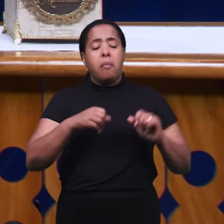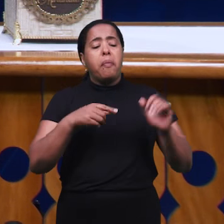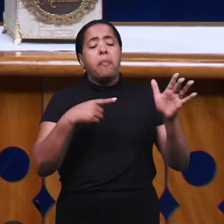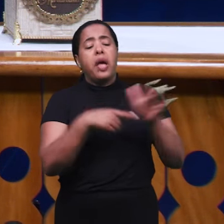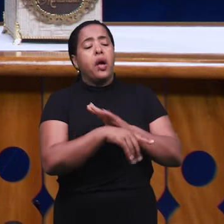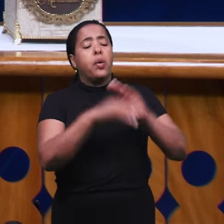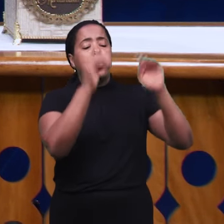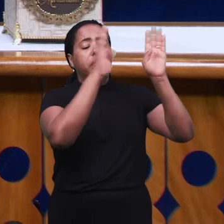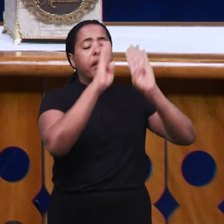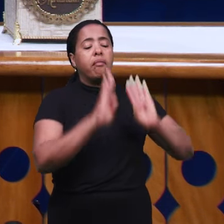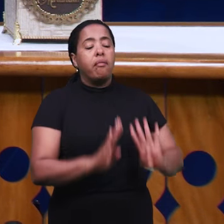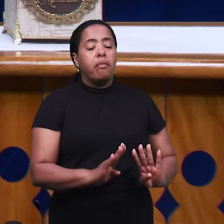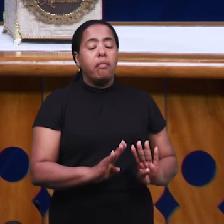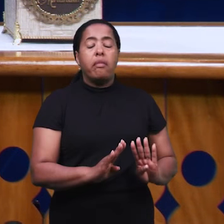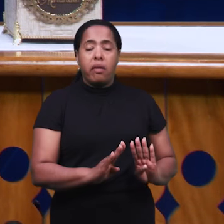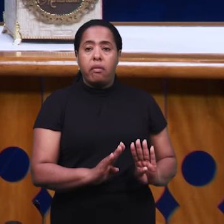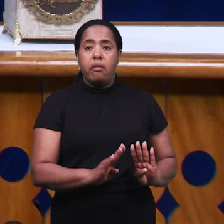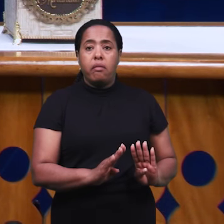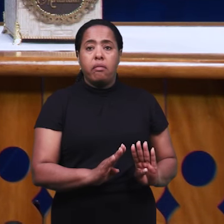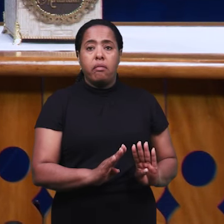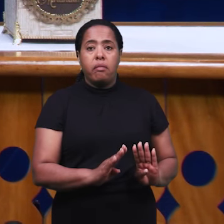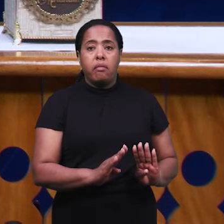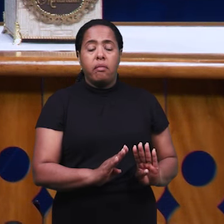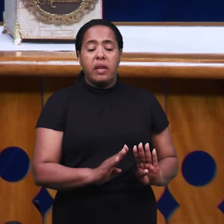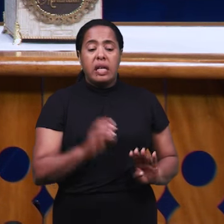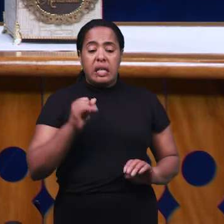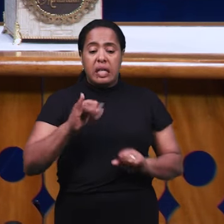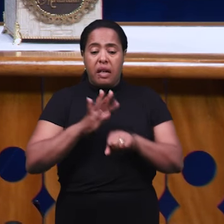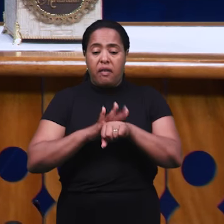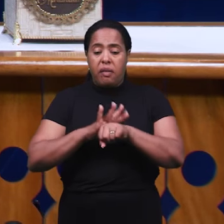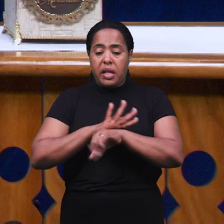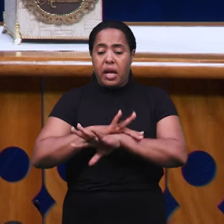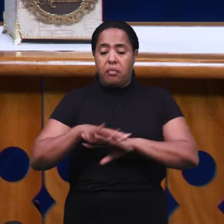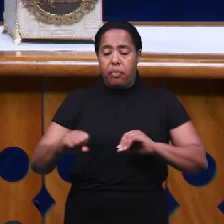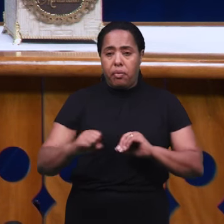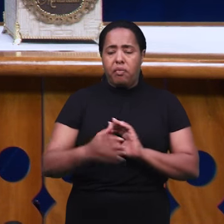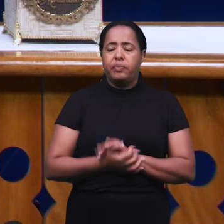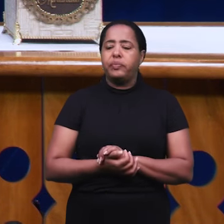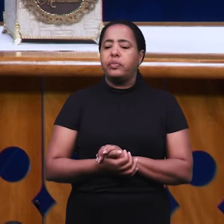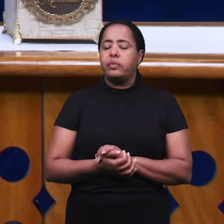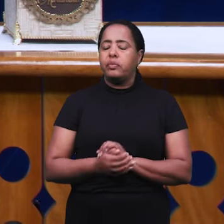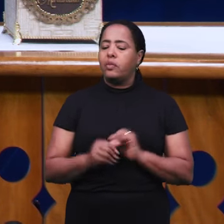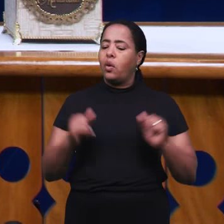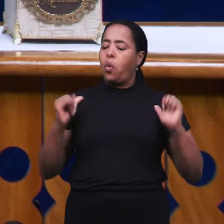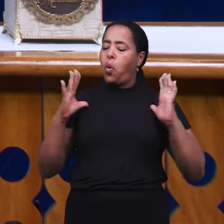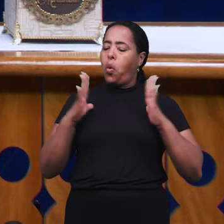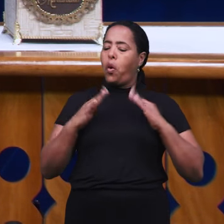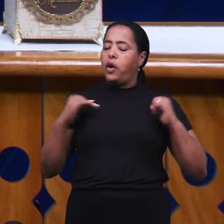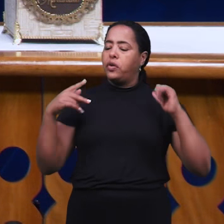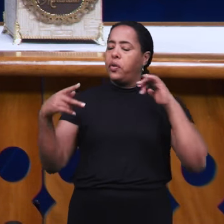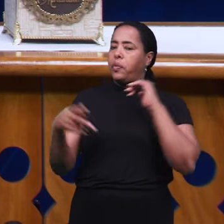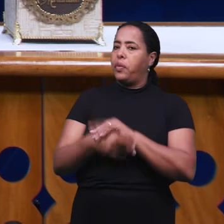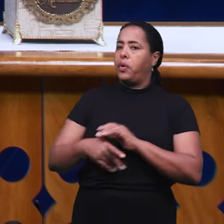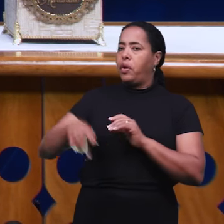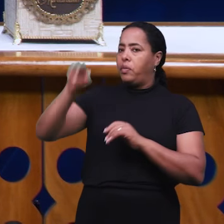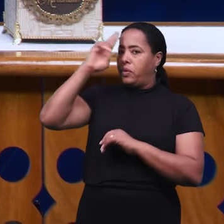consulta Baal se eu vou sair dessa enfermidade. E o anjo do Senhor